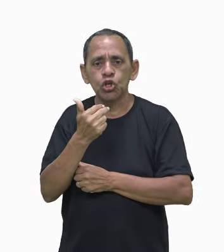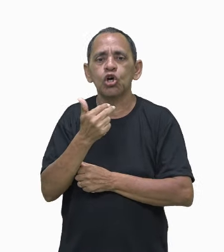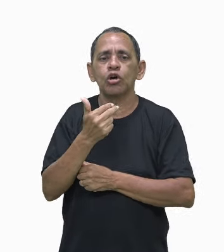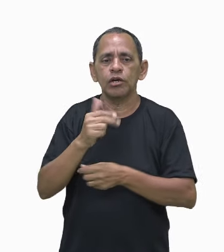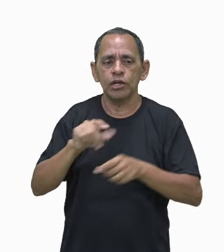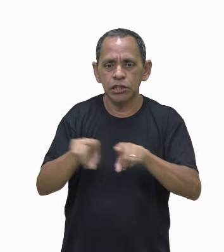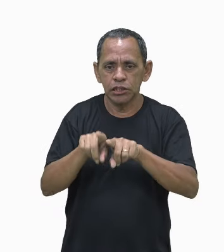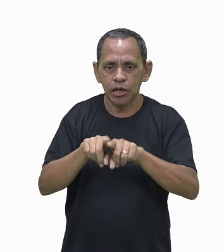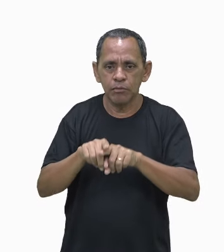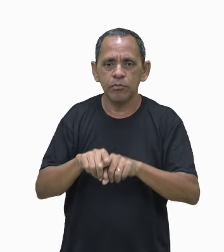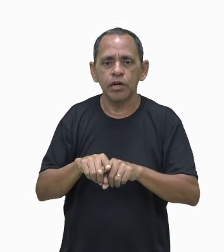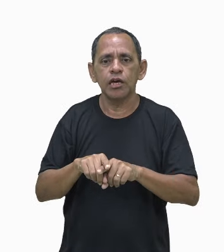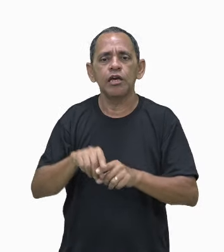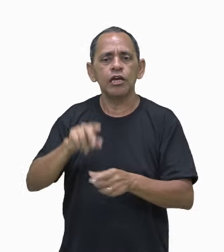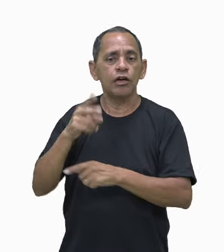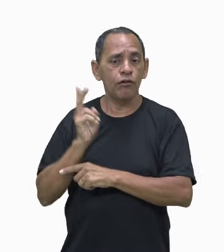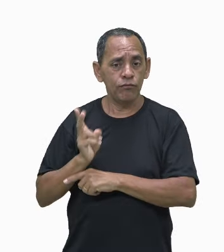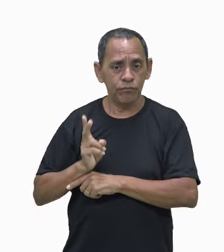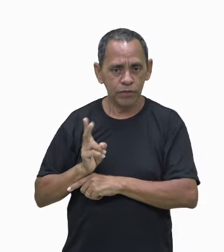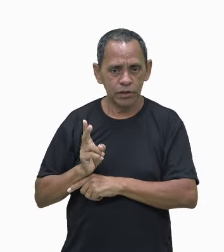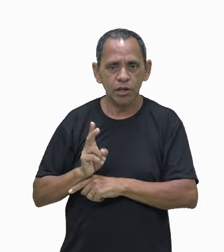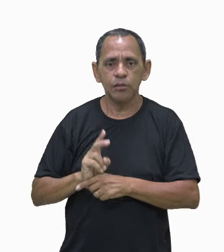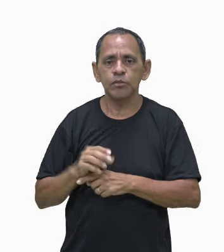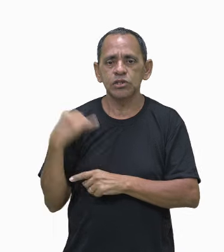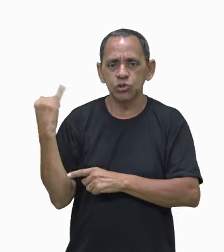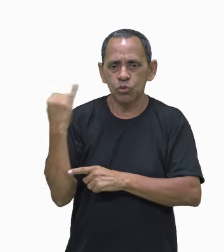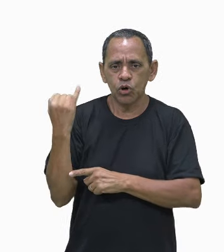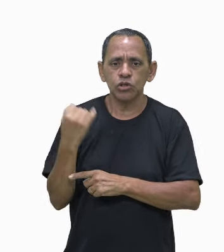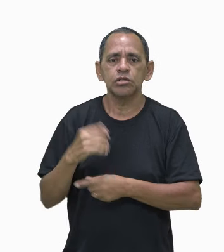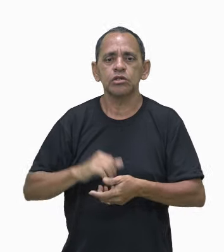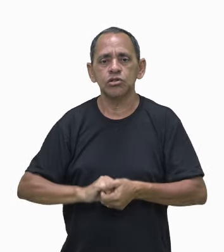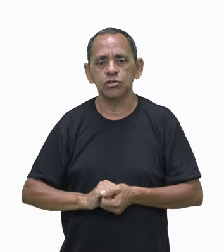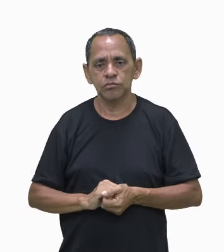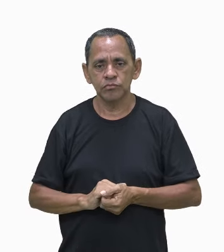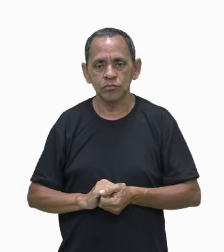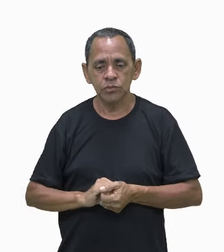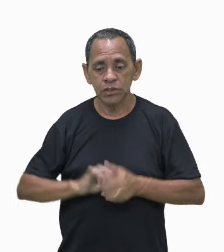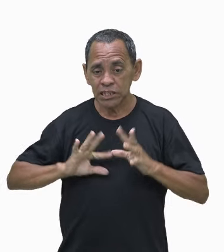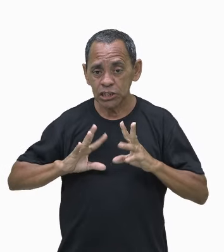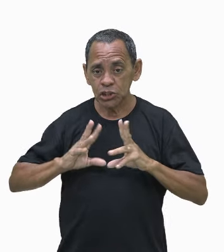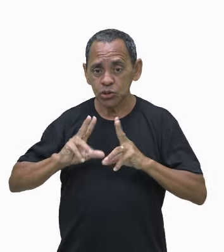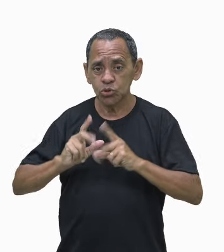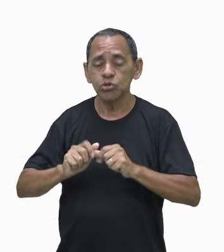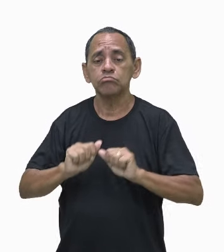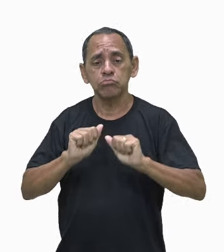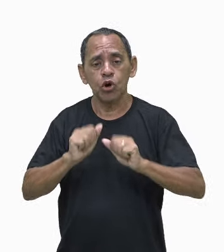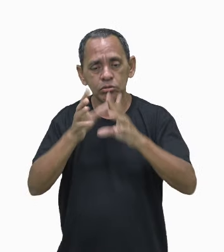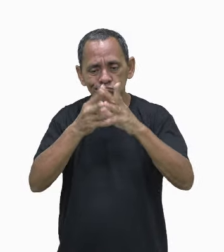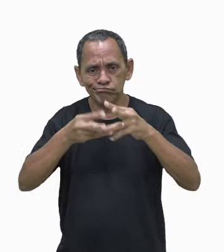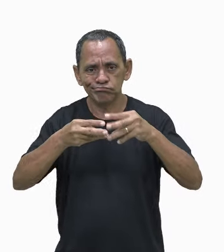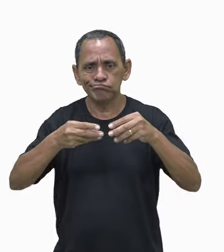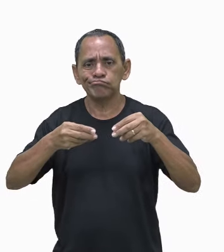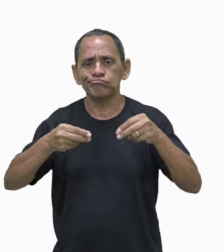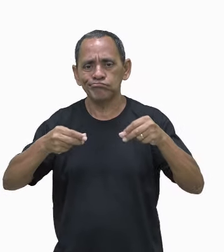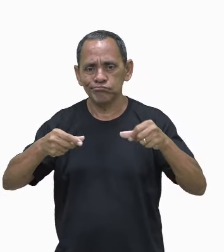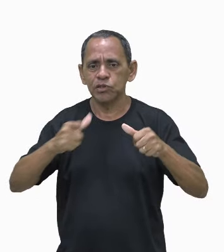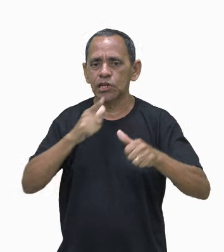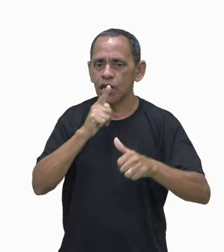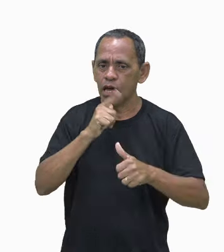substâncias vitais. E tudo ele pode ser dissolvido também em água, né? Eles